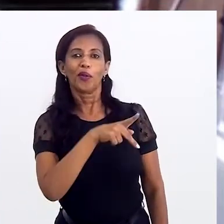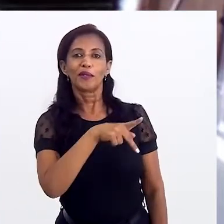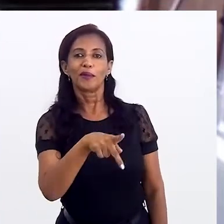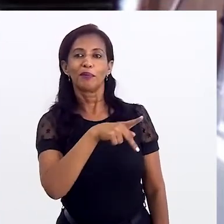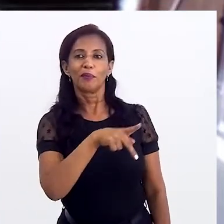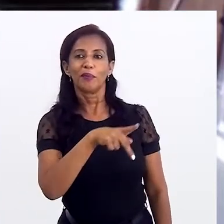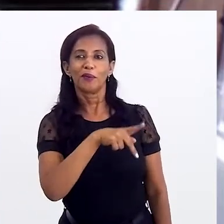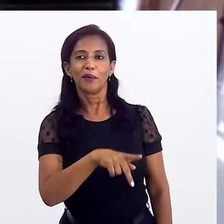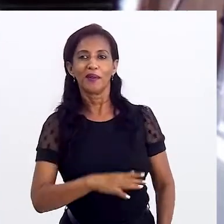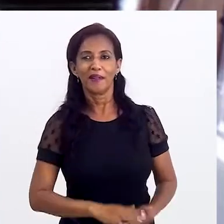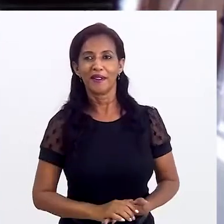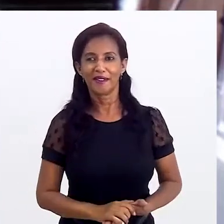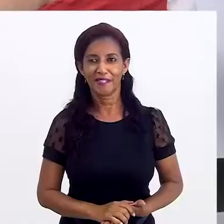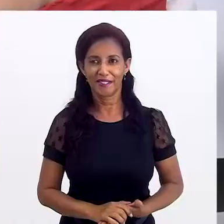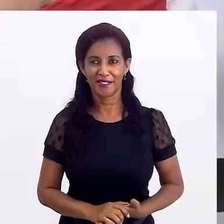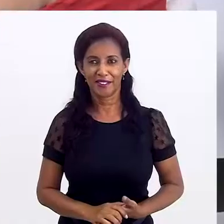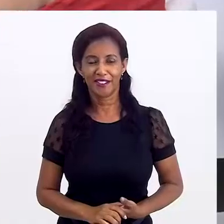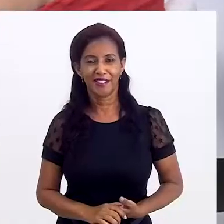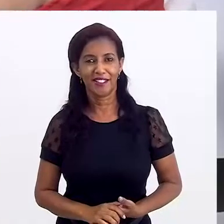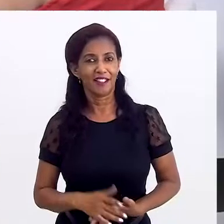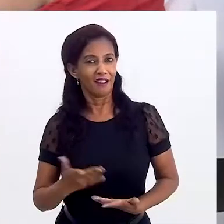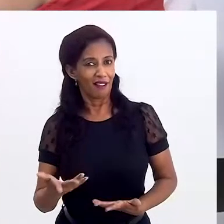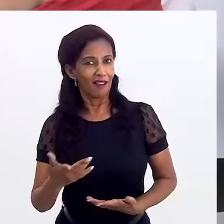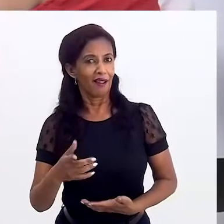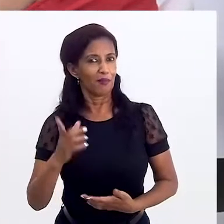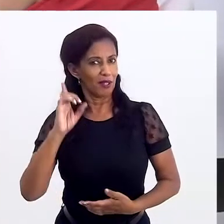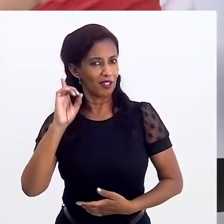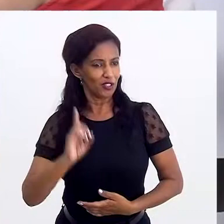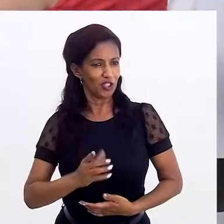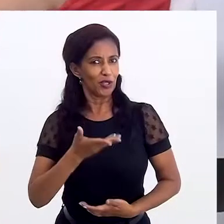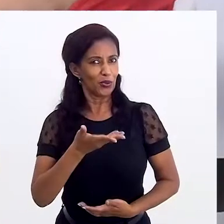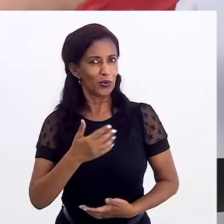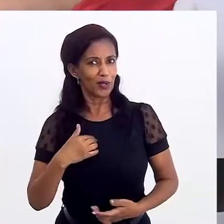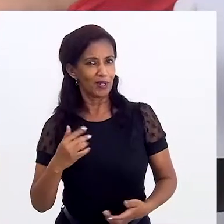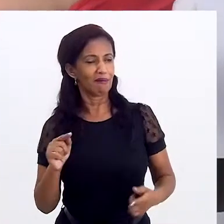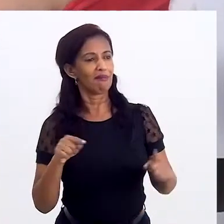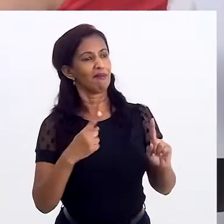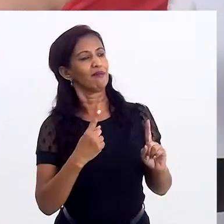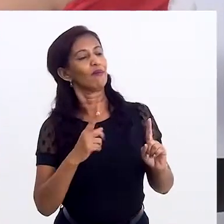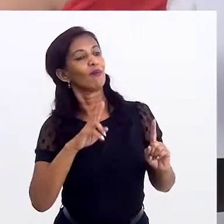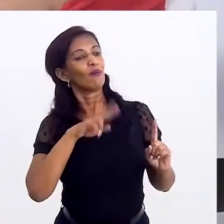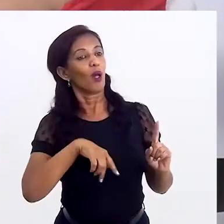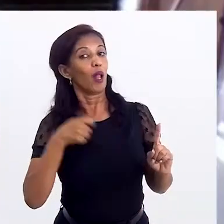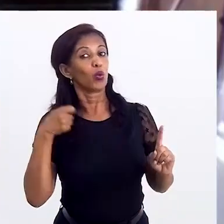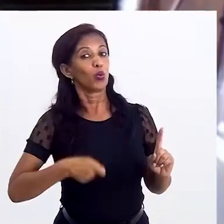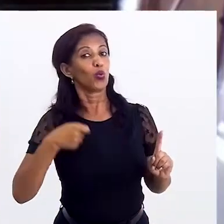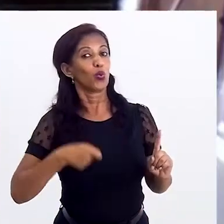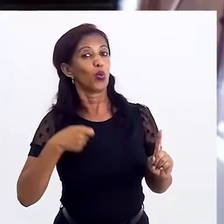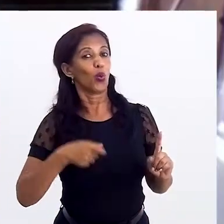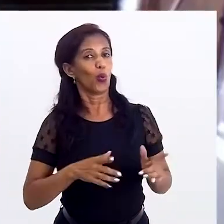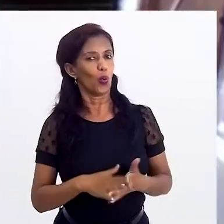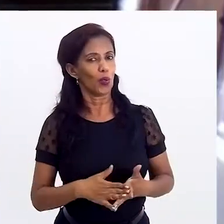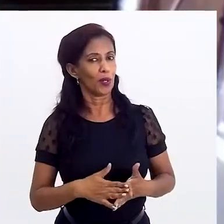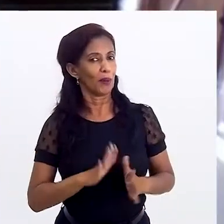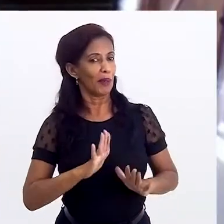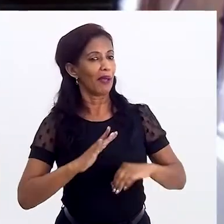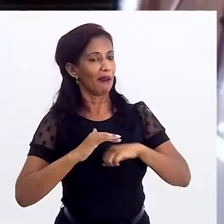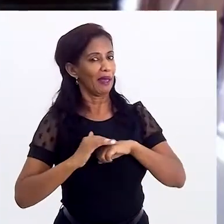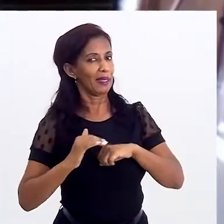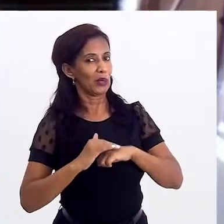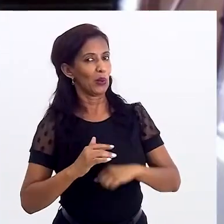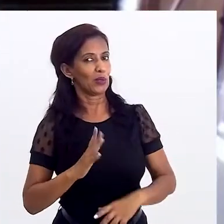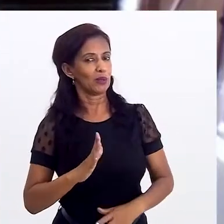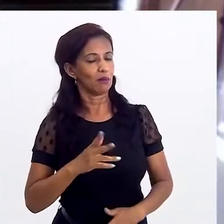professor. Quando ela ficou Adorei um pouco mais elegante. Mas ela era muito assim, ela era uma pessoa muito durona,